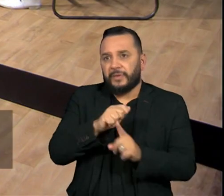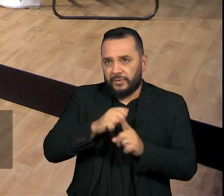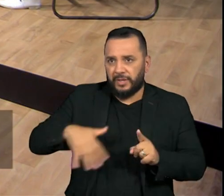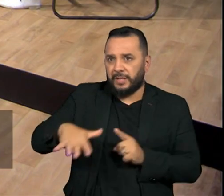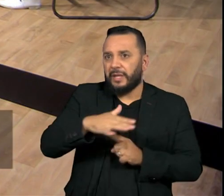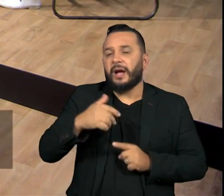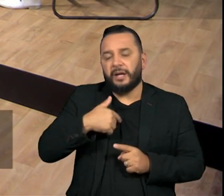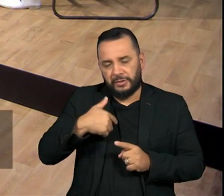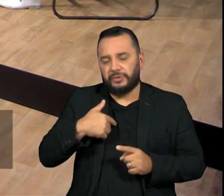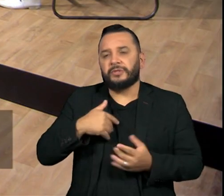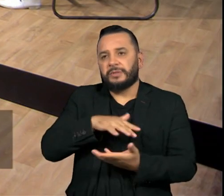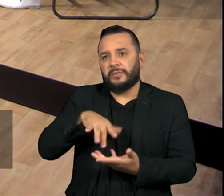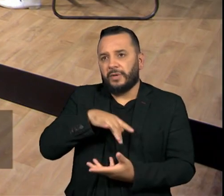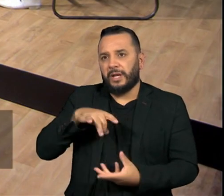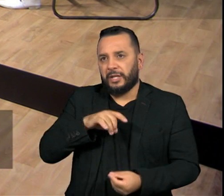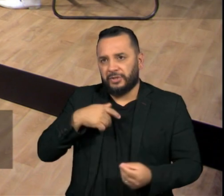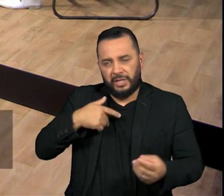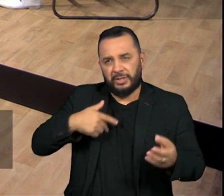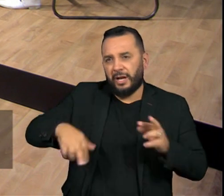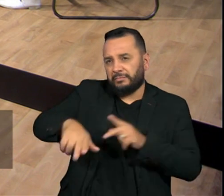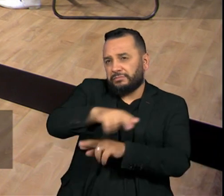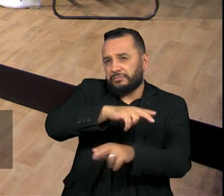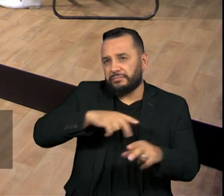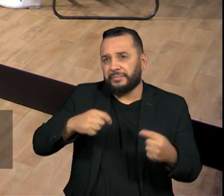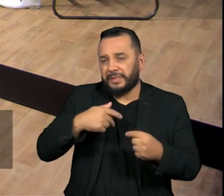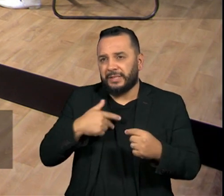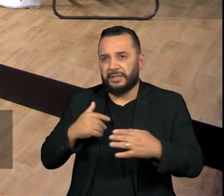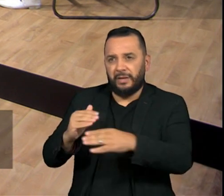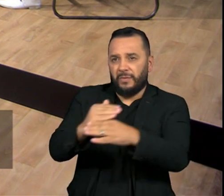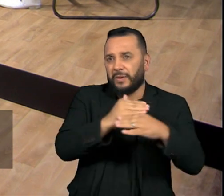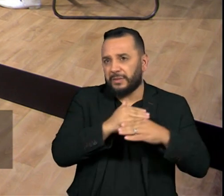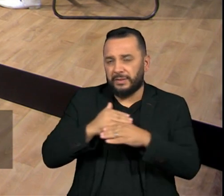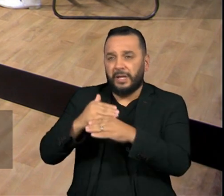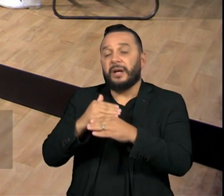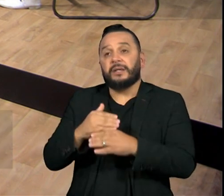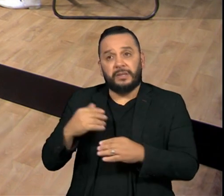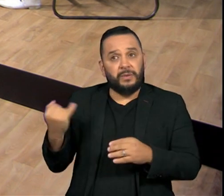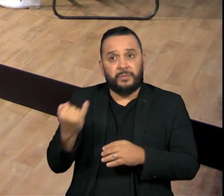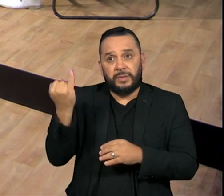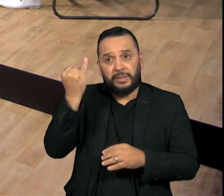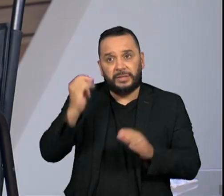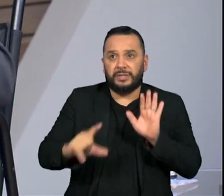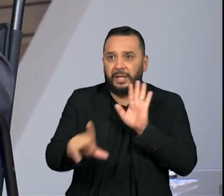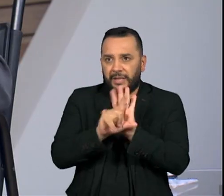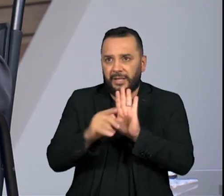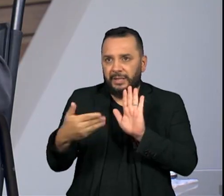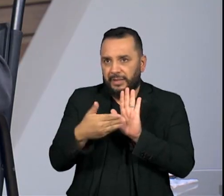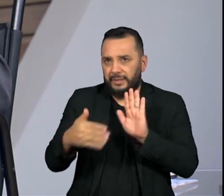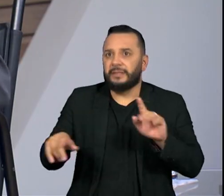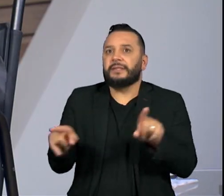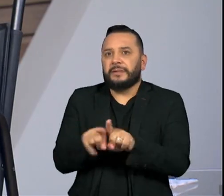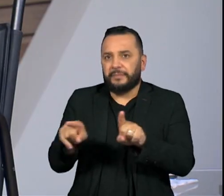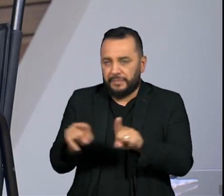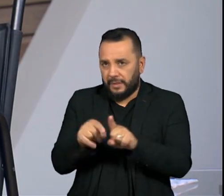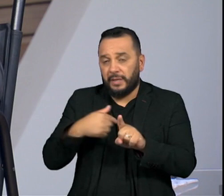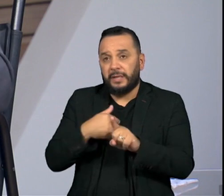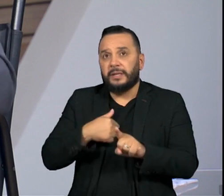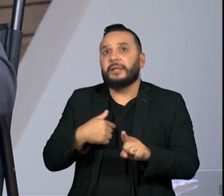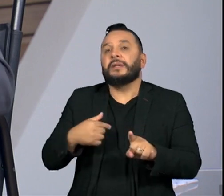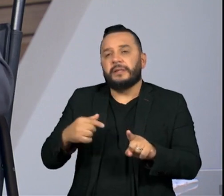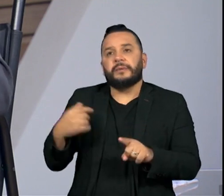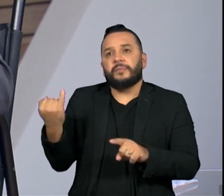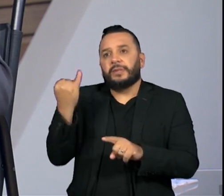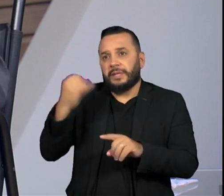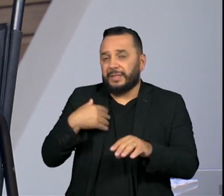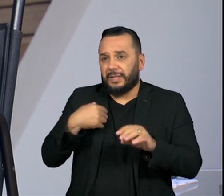de hoje é justamente equalizar, modular, e aí a importância da lei, por um lado, mas a importância também da